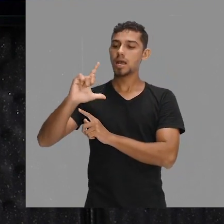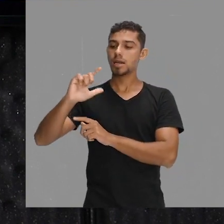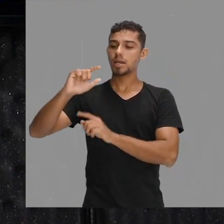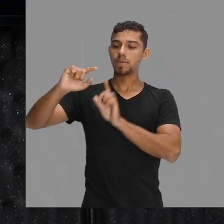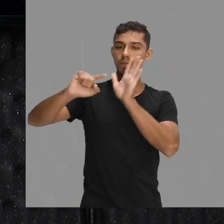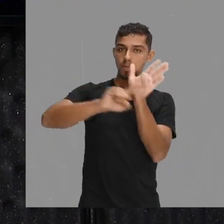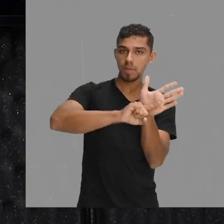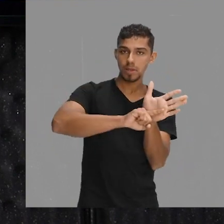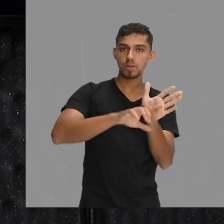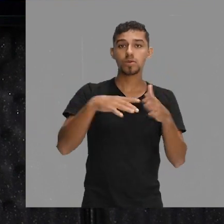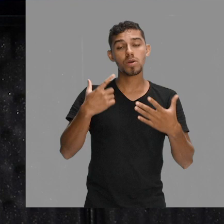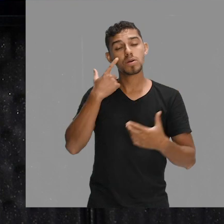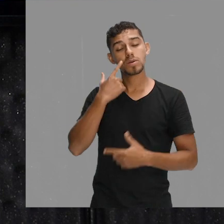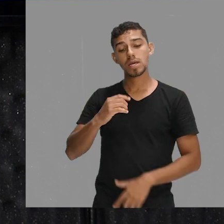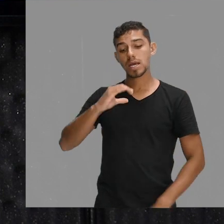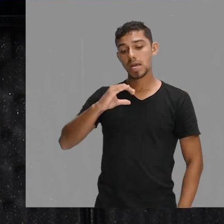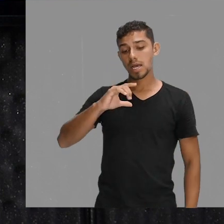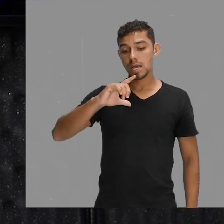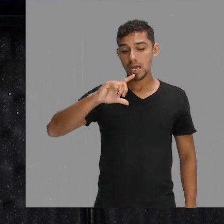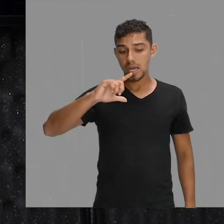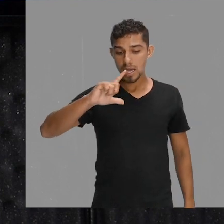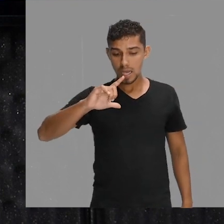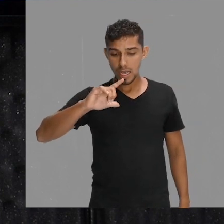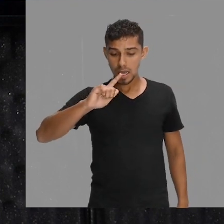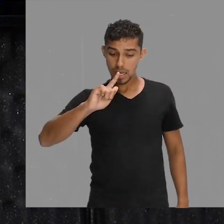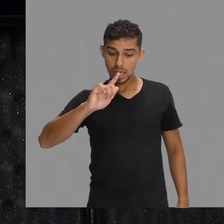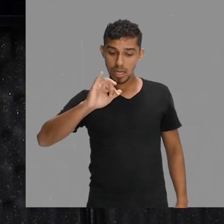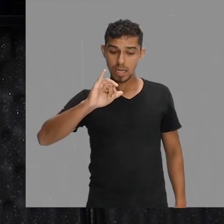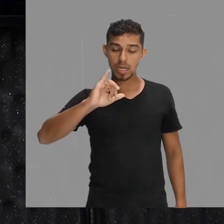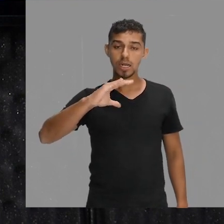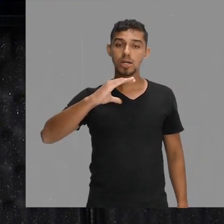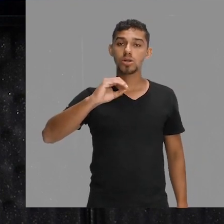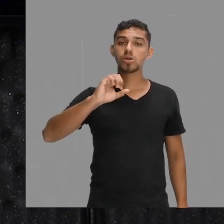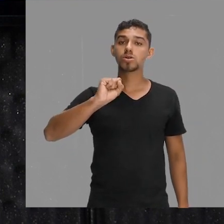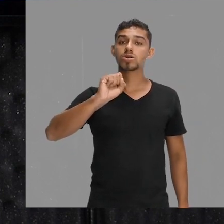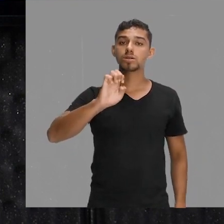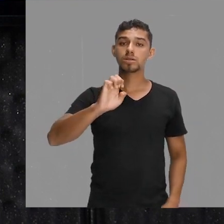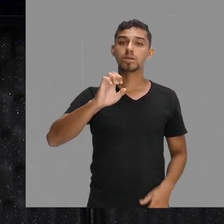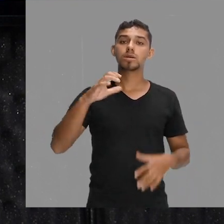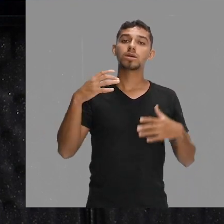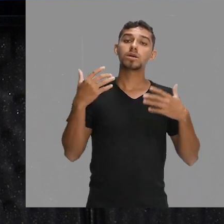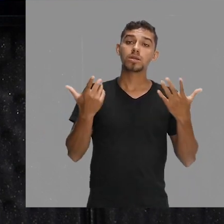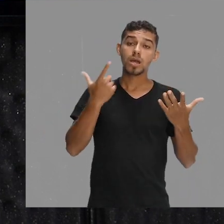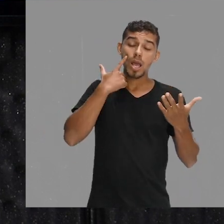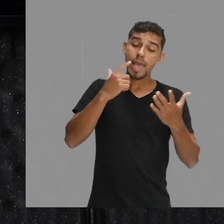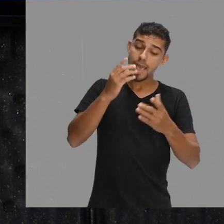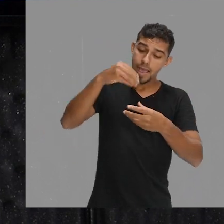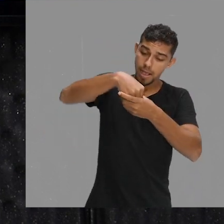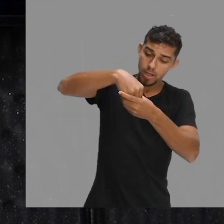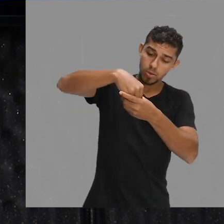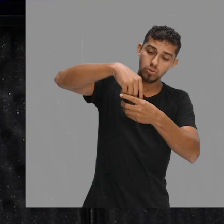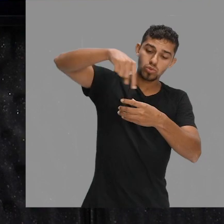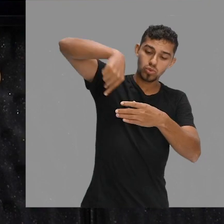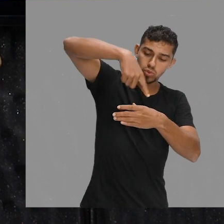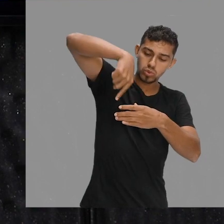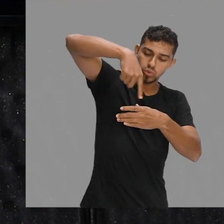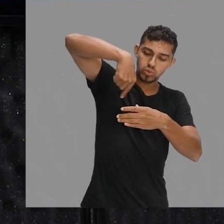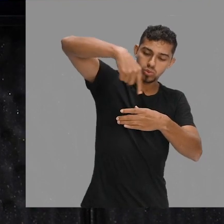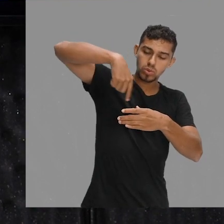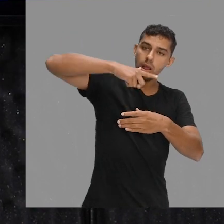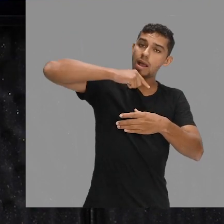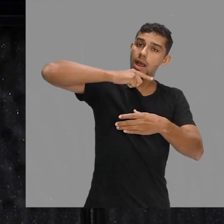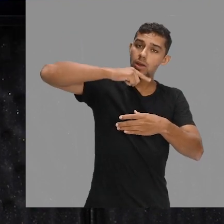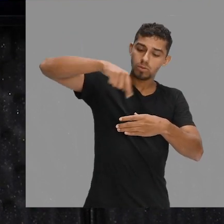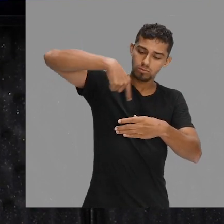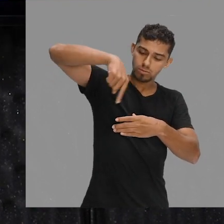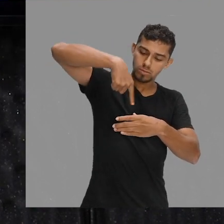No caso da glicose, se dissolvermos 1 mol de glicose em água, então, na solução,